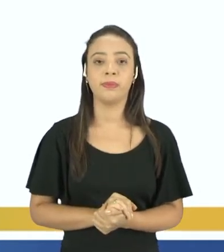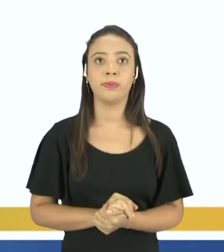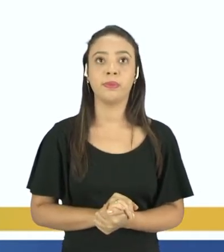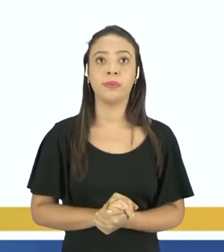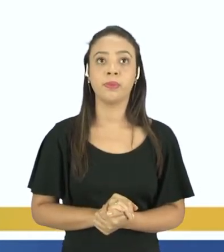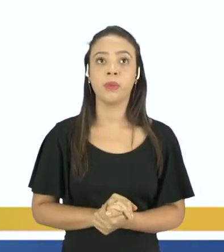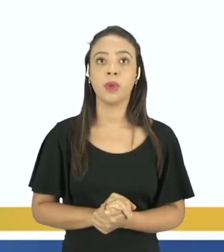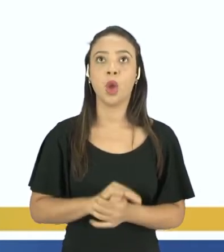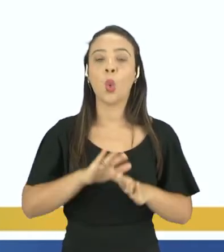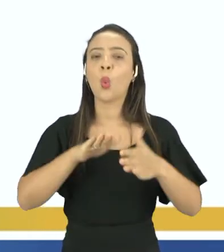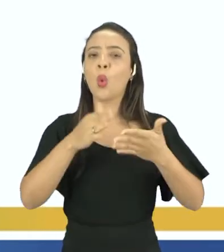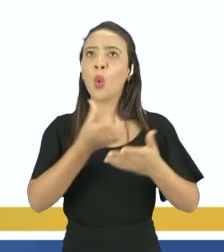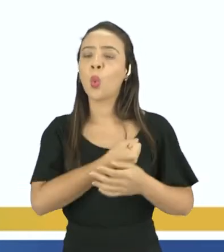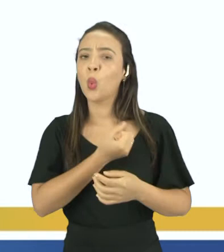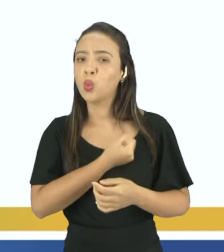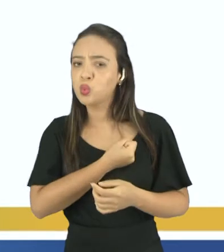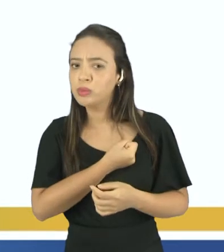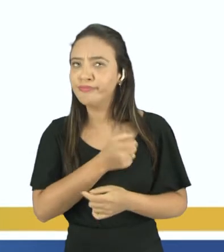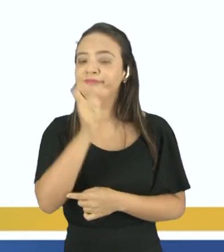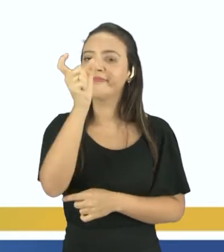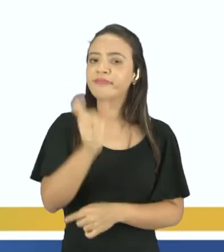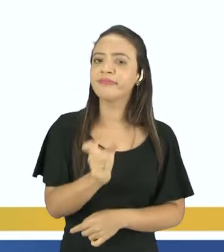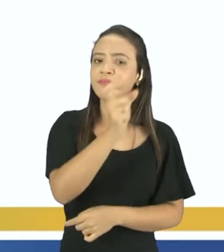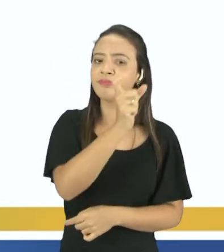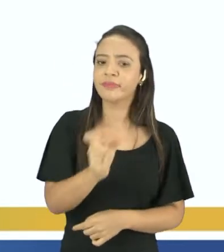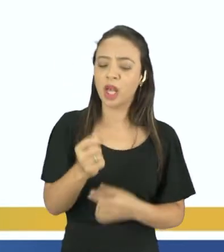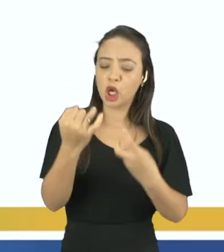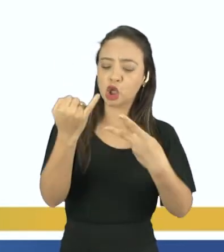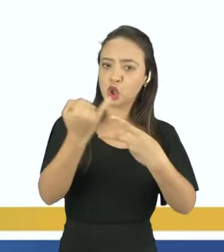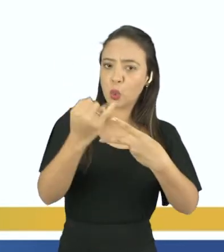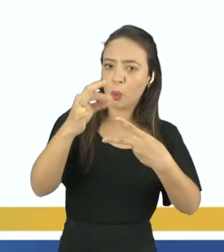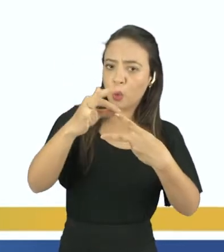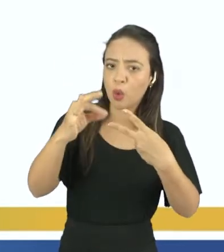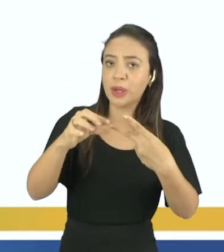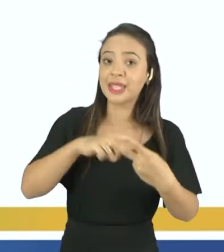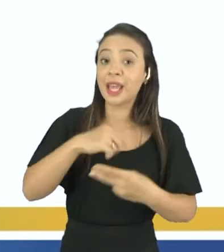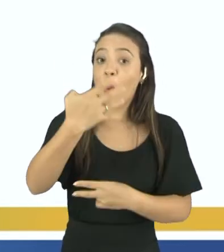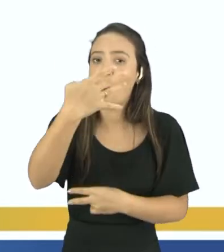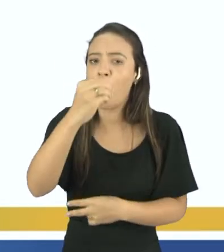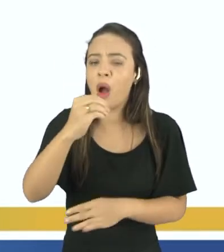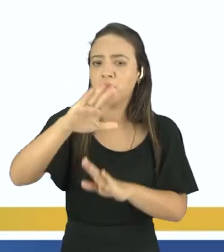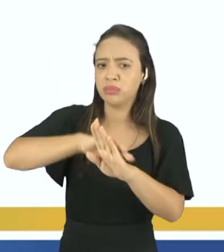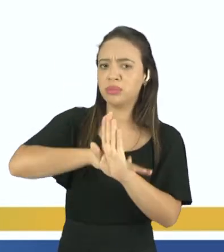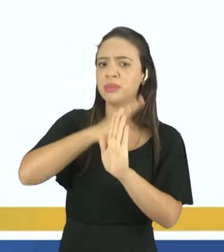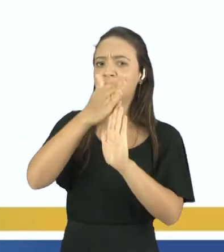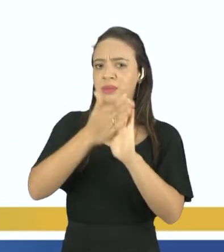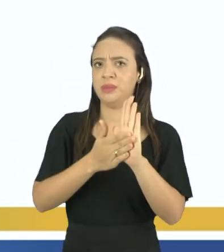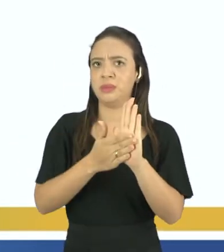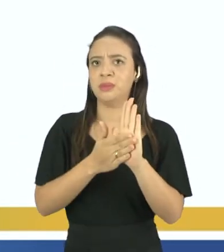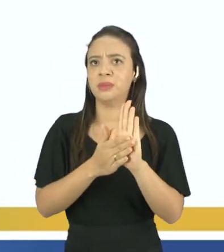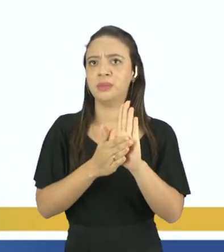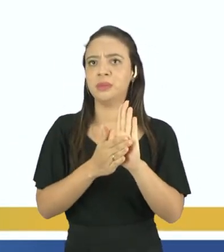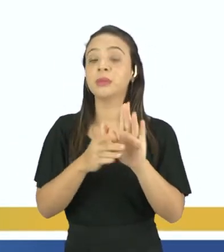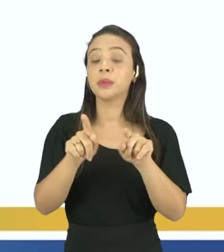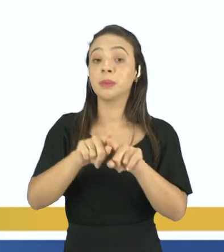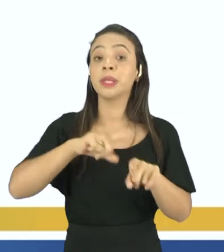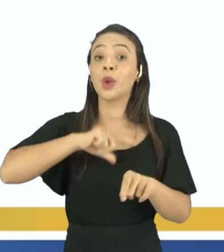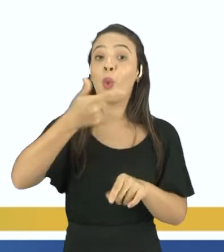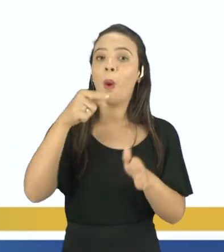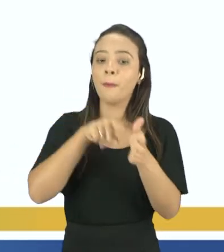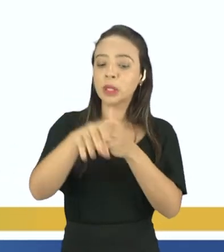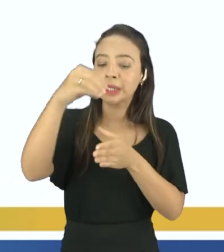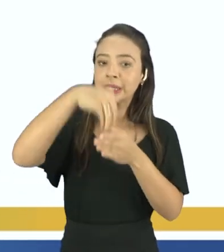exemplo nós temos Qual o número de diagonais de um polígono que possui 40 lados gente e nós temos uma outra